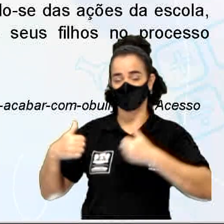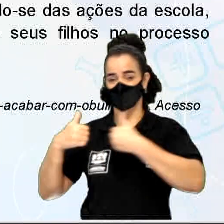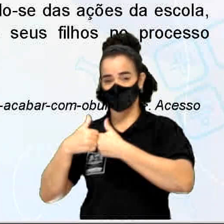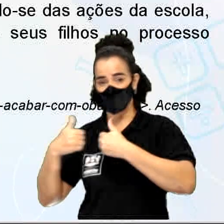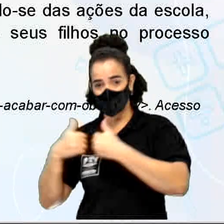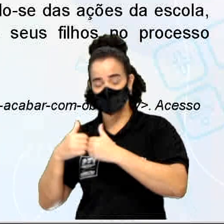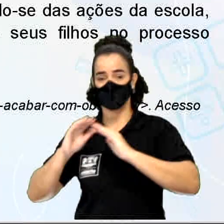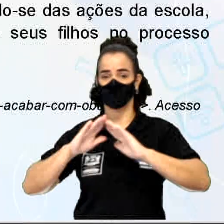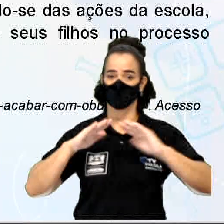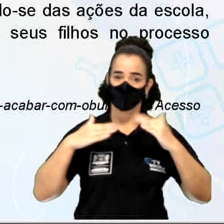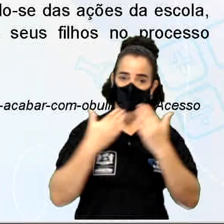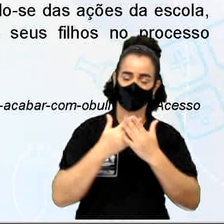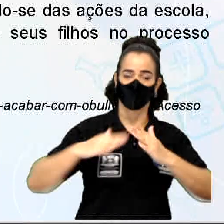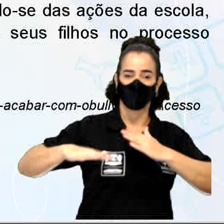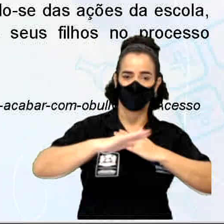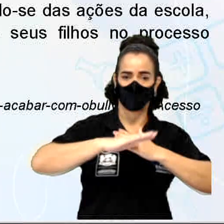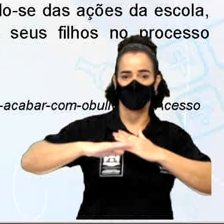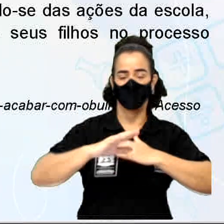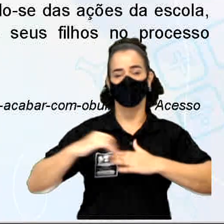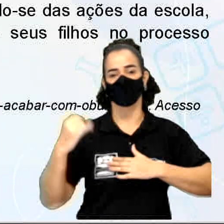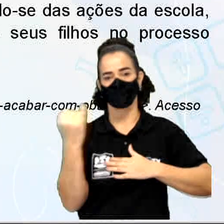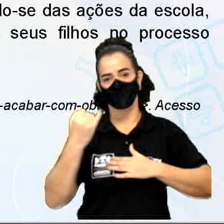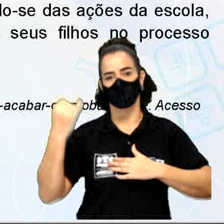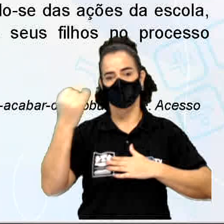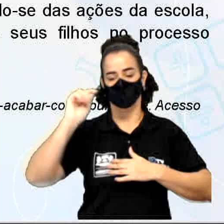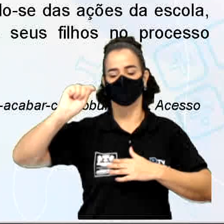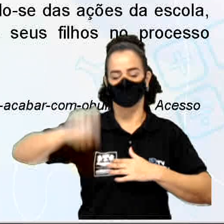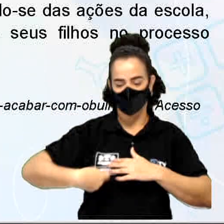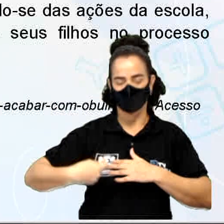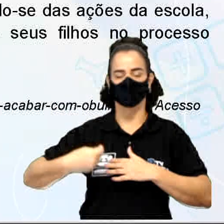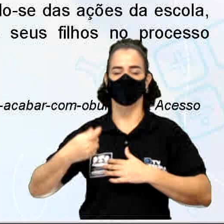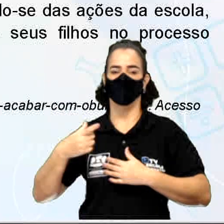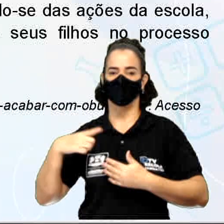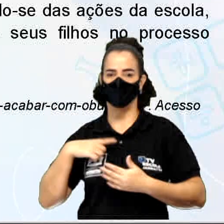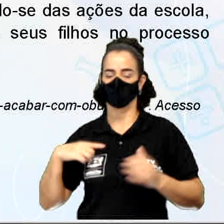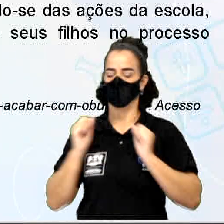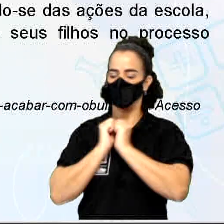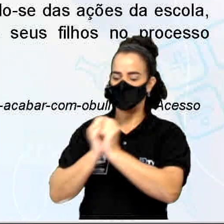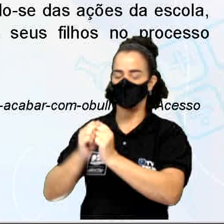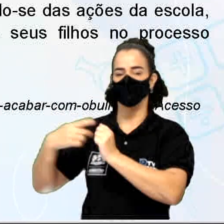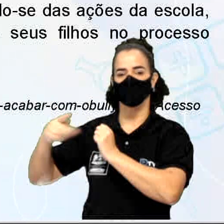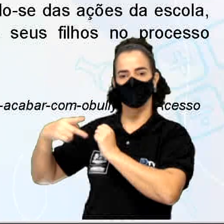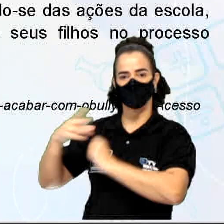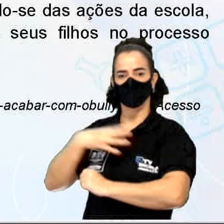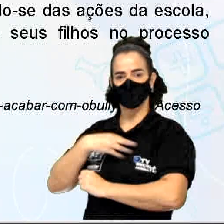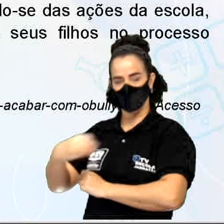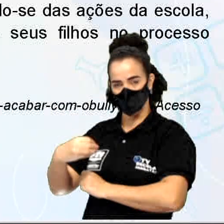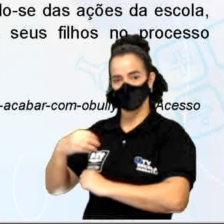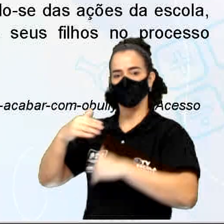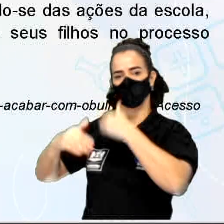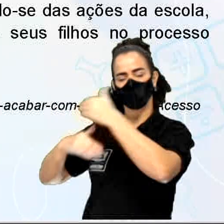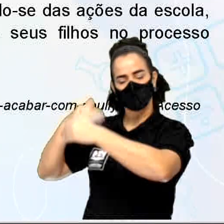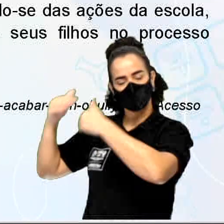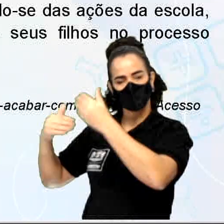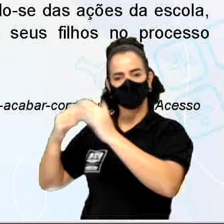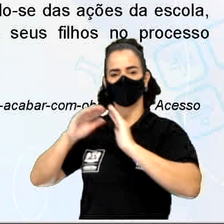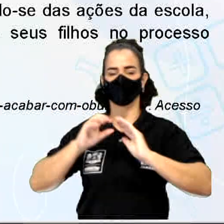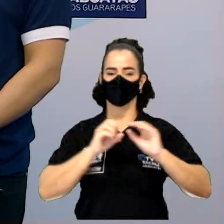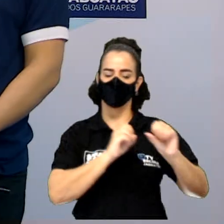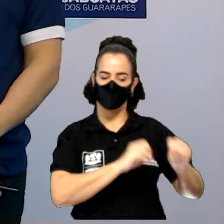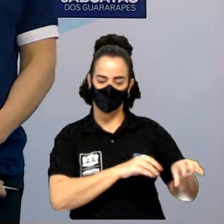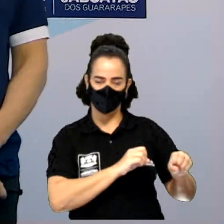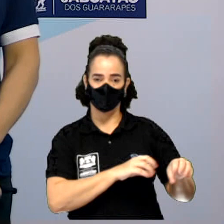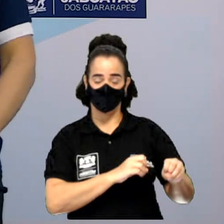escola, entendendo a importância e a necessidade de atuarem junto aos seus filhos no processo educacional. Olhando